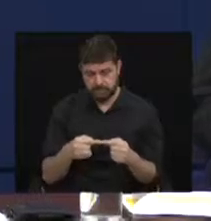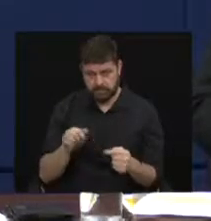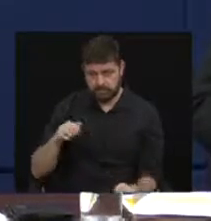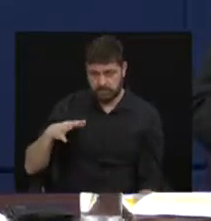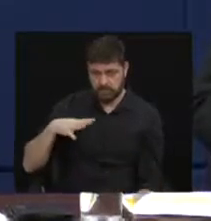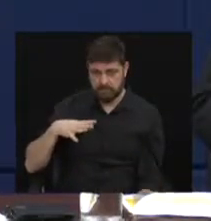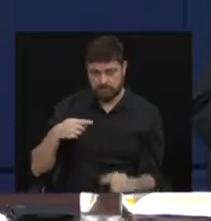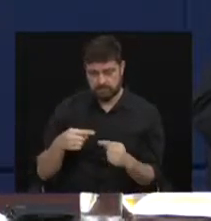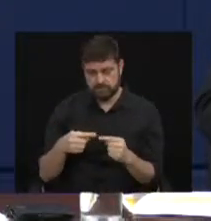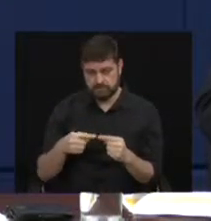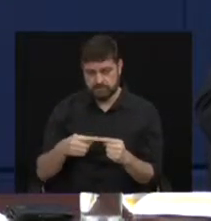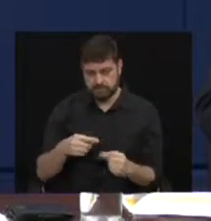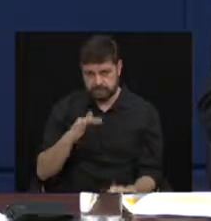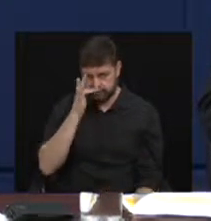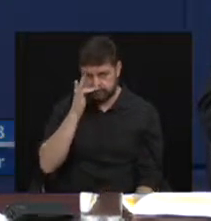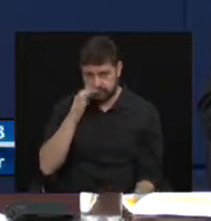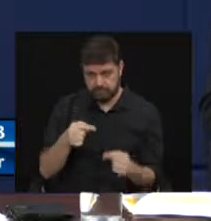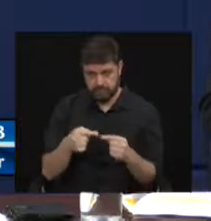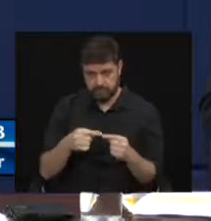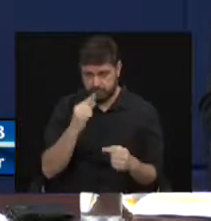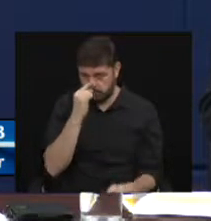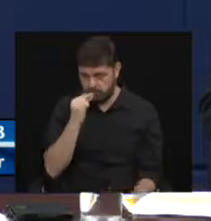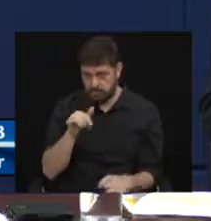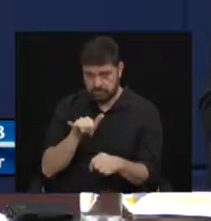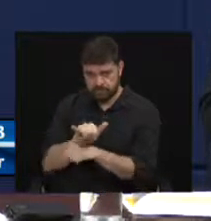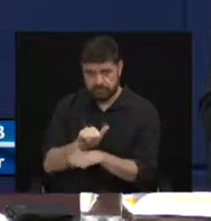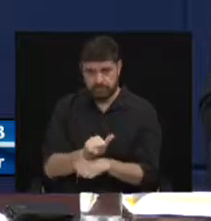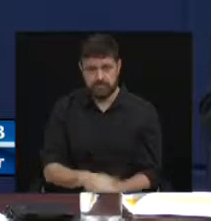presidente. Vereador Antônio Flores.